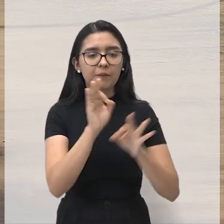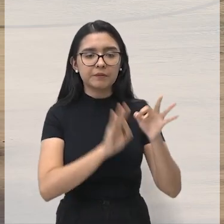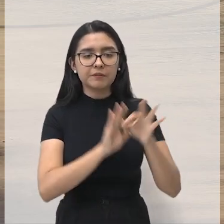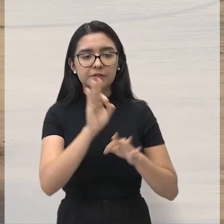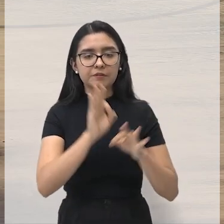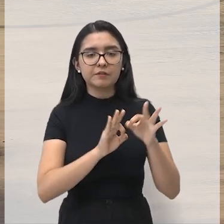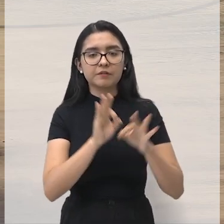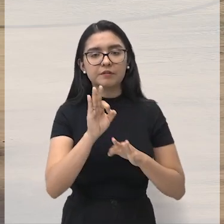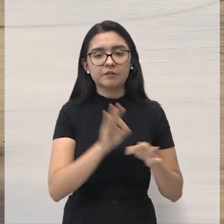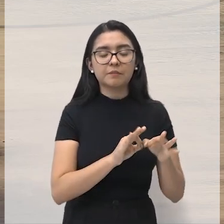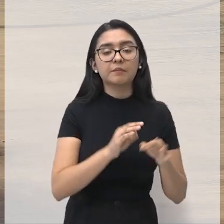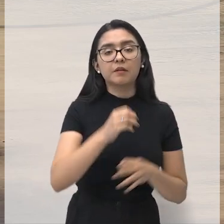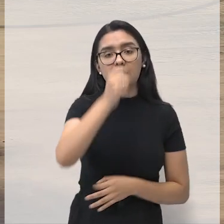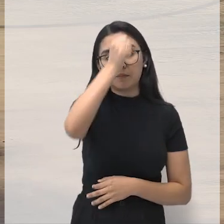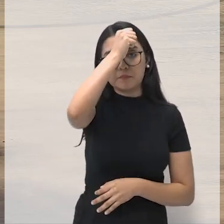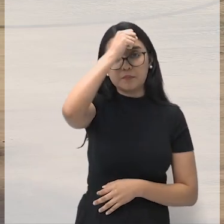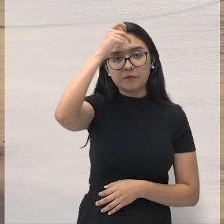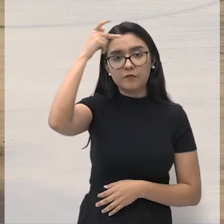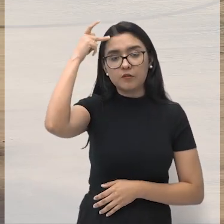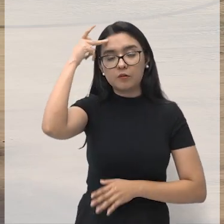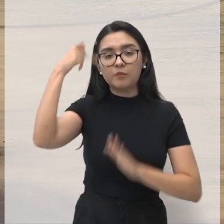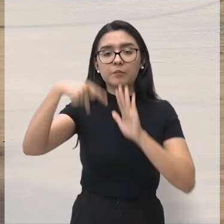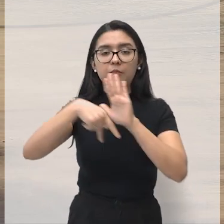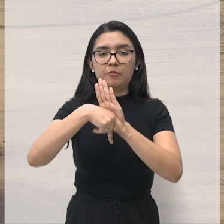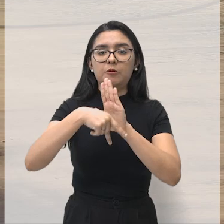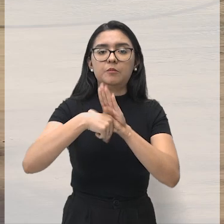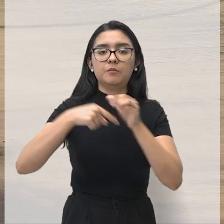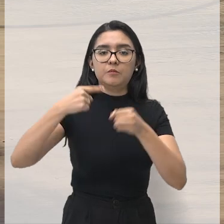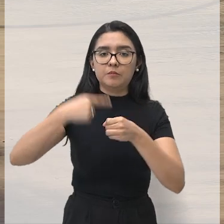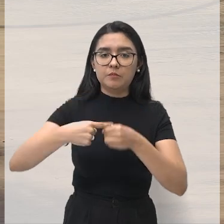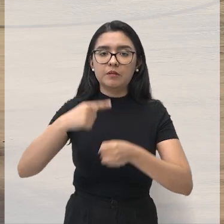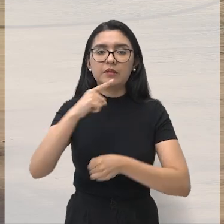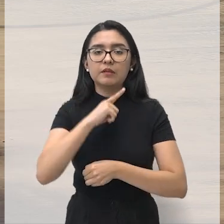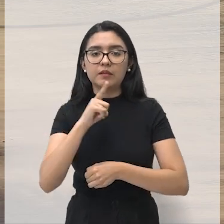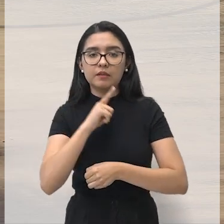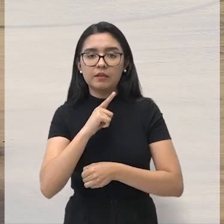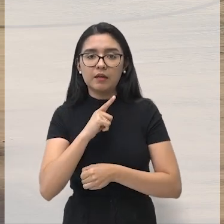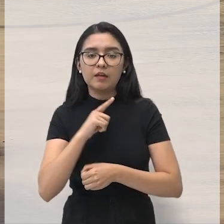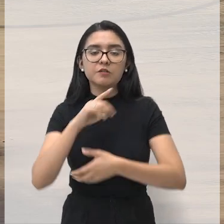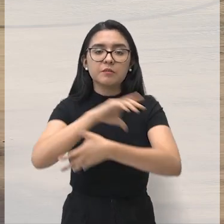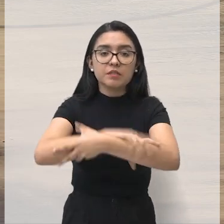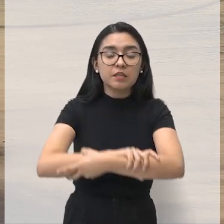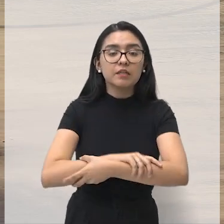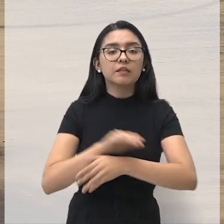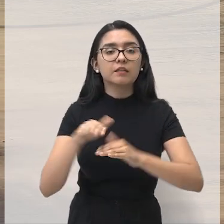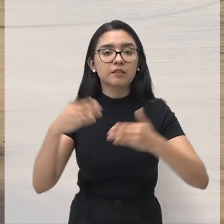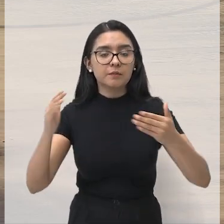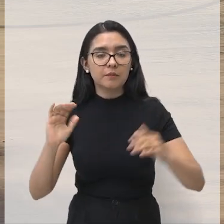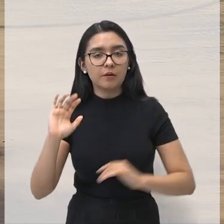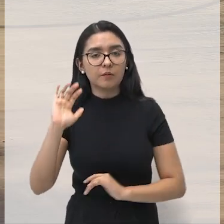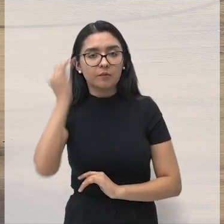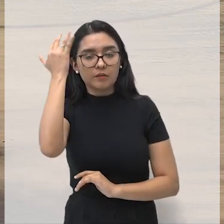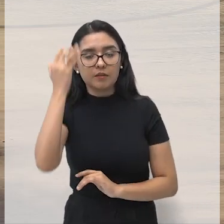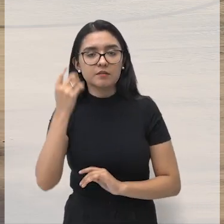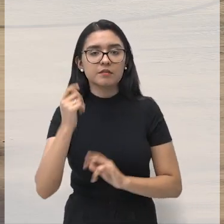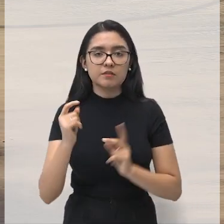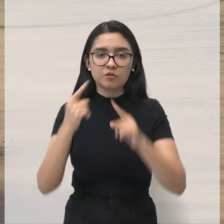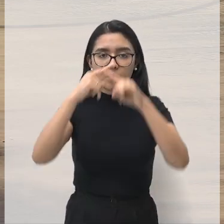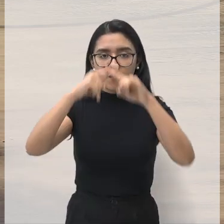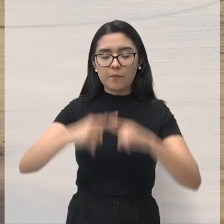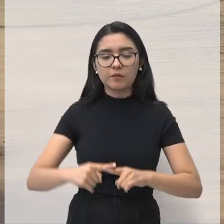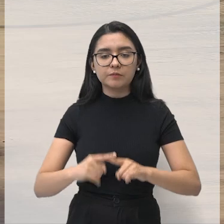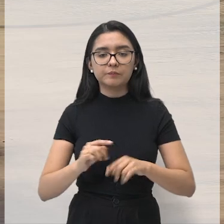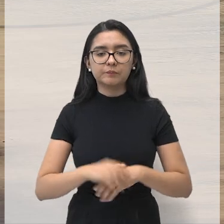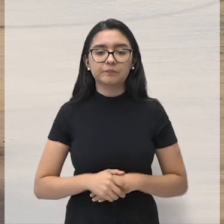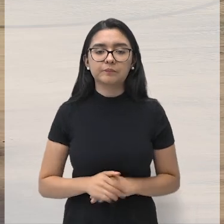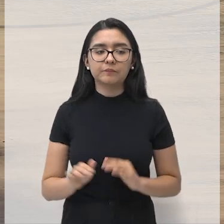aí pelas prefeituras do município, já tem aí os patrocinadores para que ocorram aí as competições, tá?